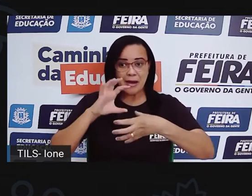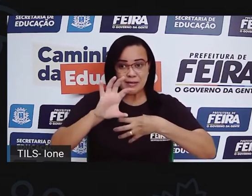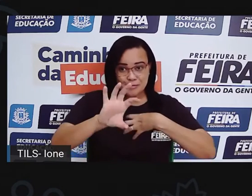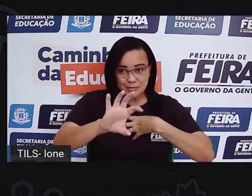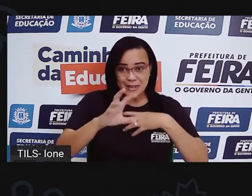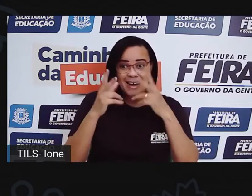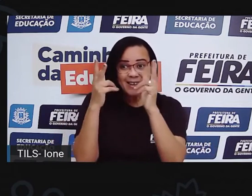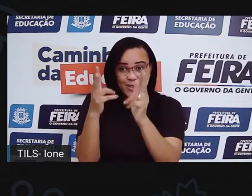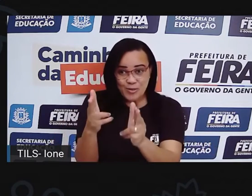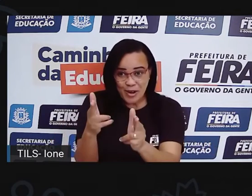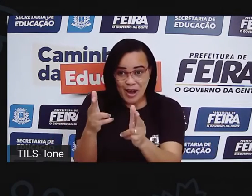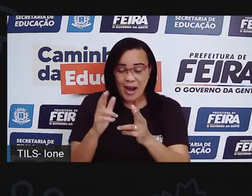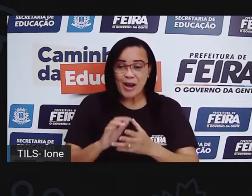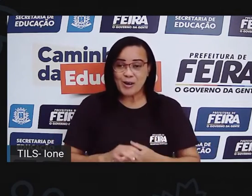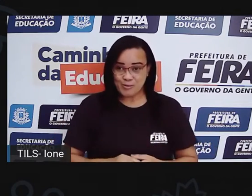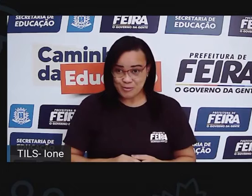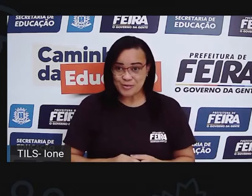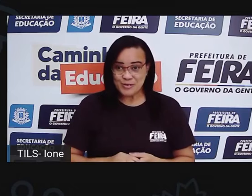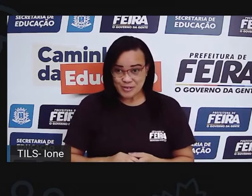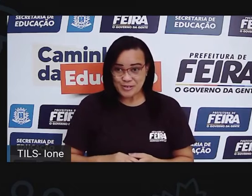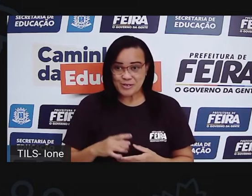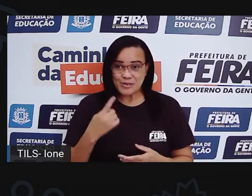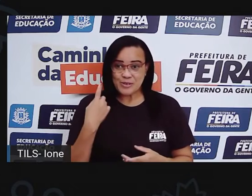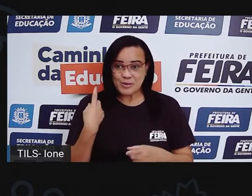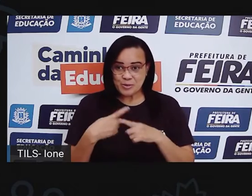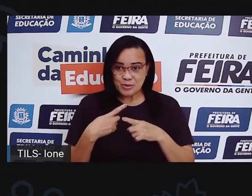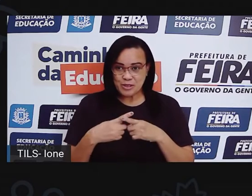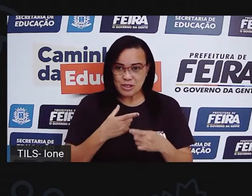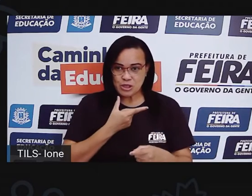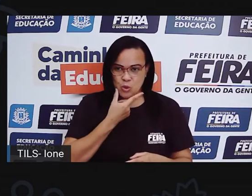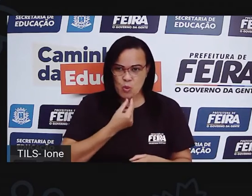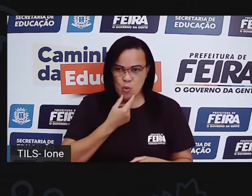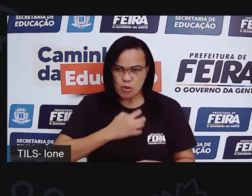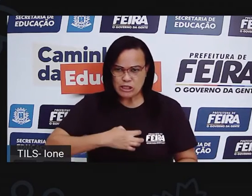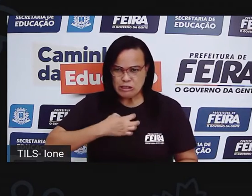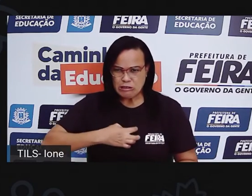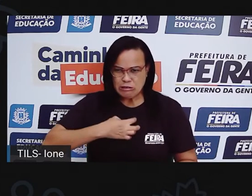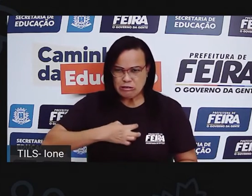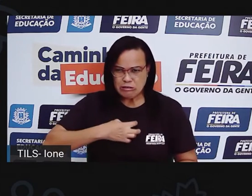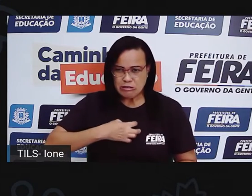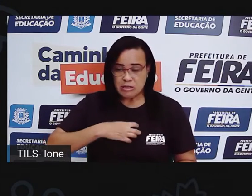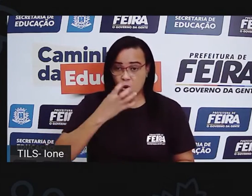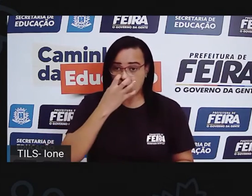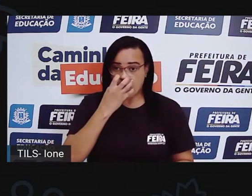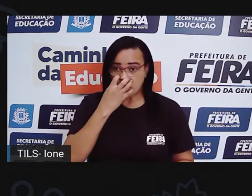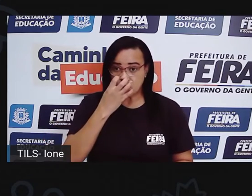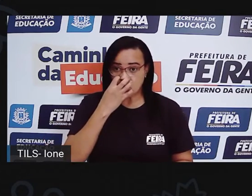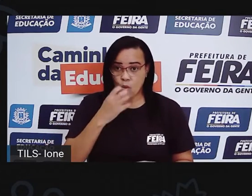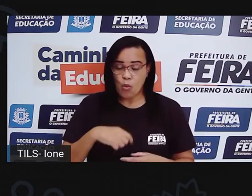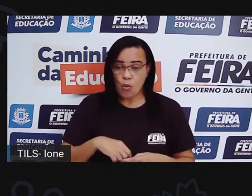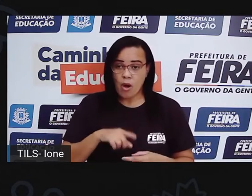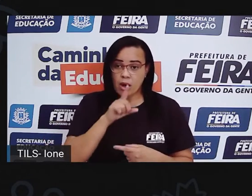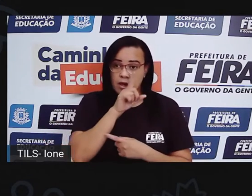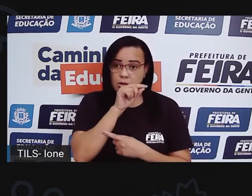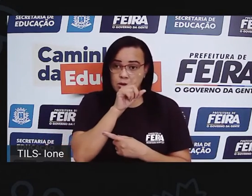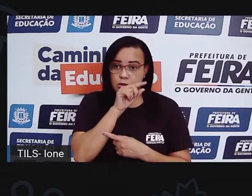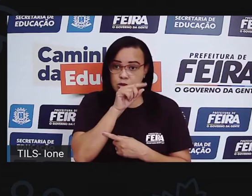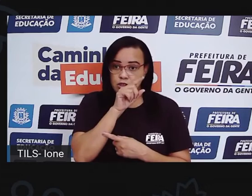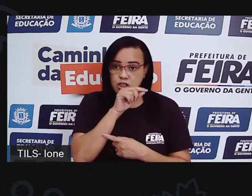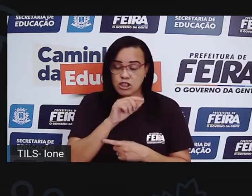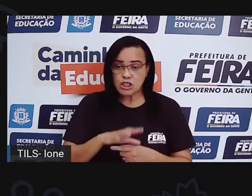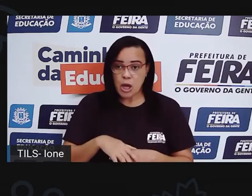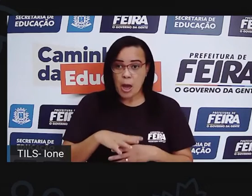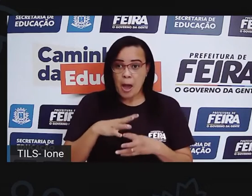sendo punido, né? O dono do cachorro estava zangado. E aí a garça, ela pega